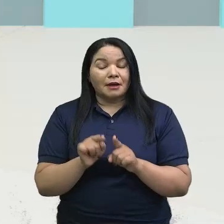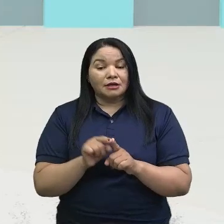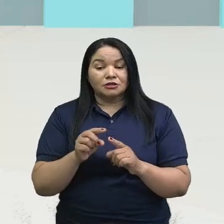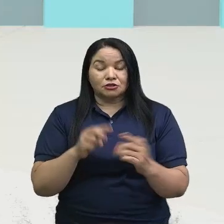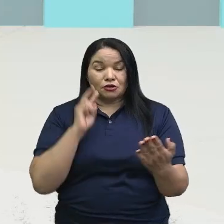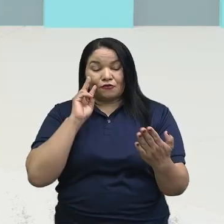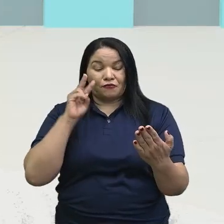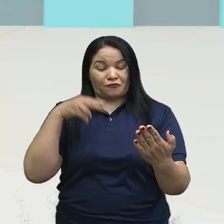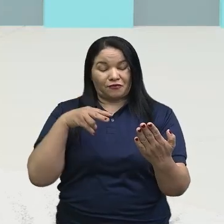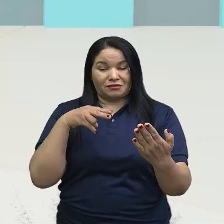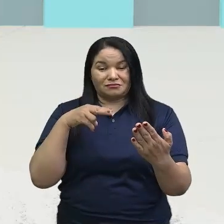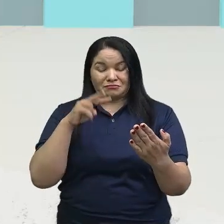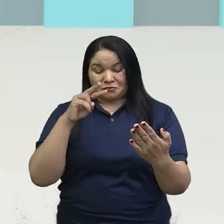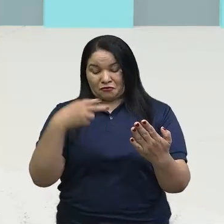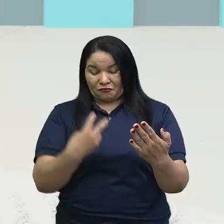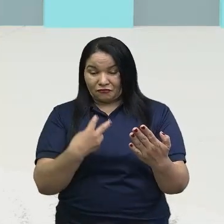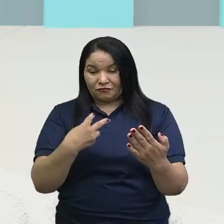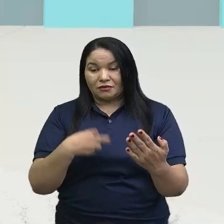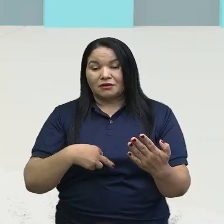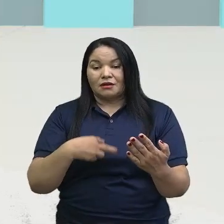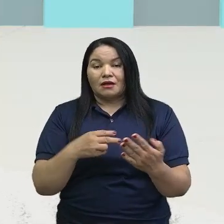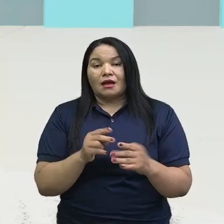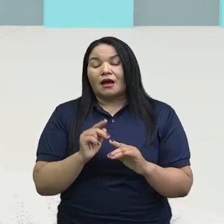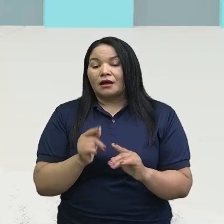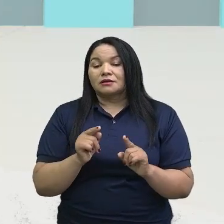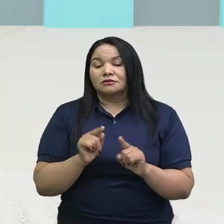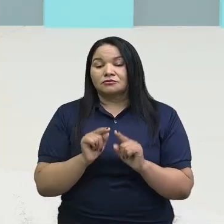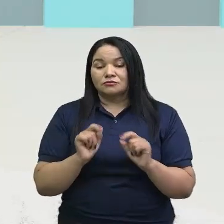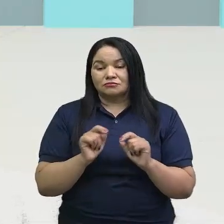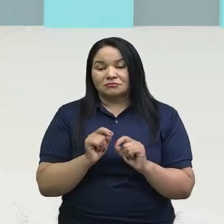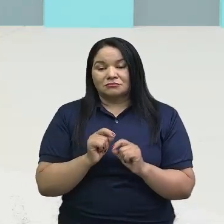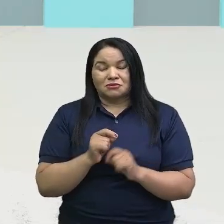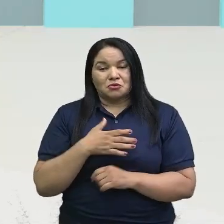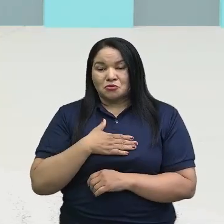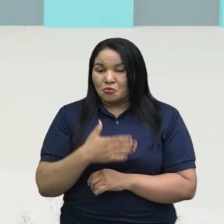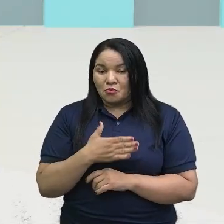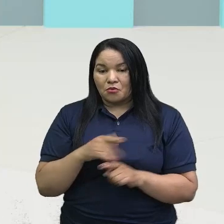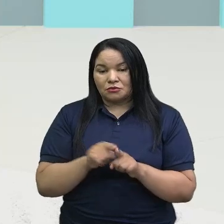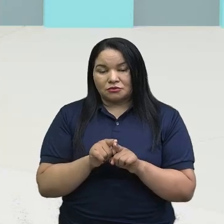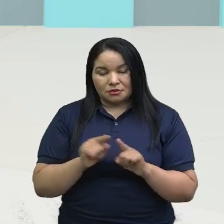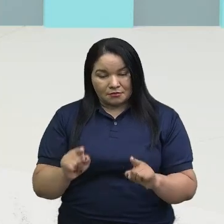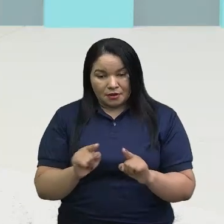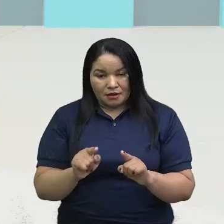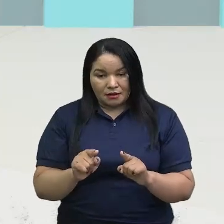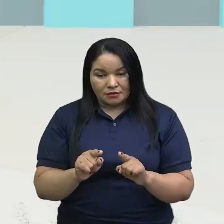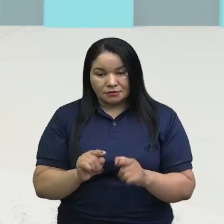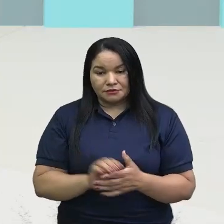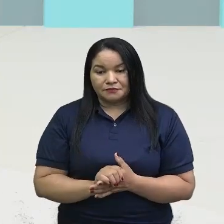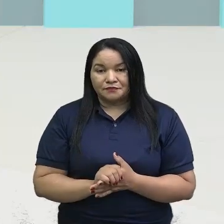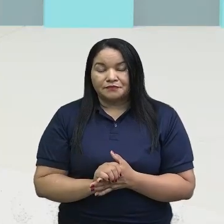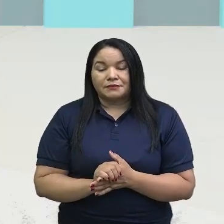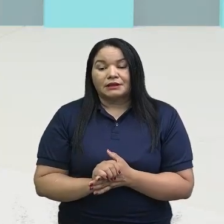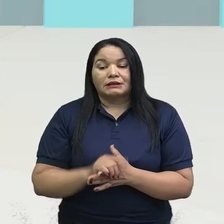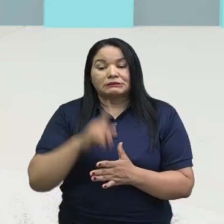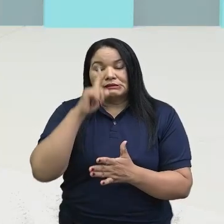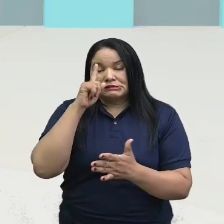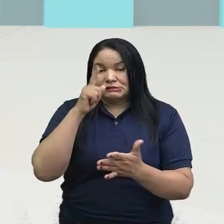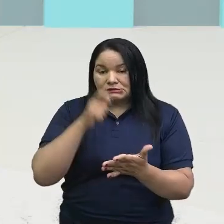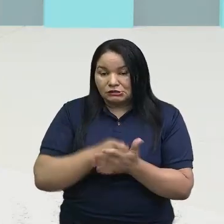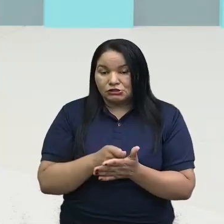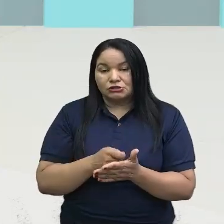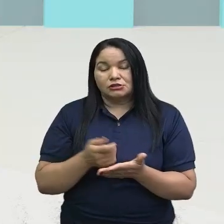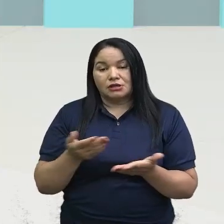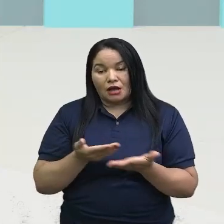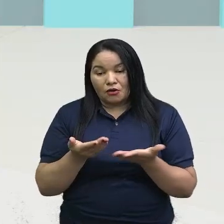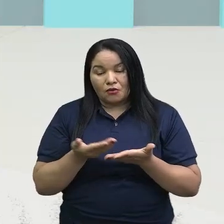uma maneira não muito agradável aí na primeira oração, porém, ela decide que